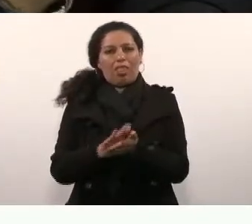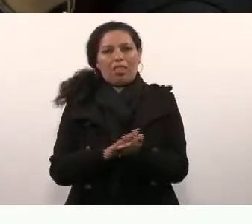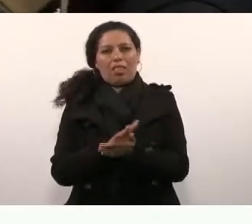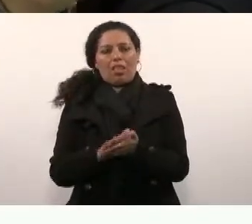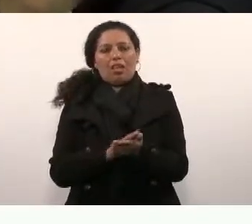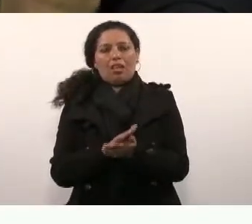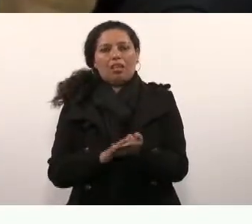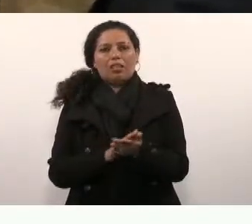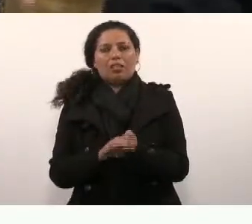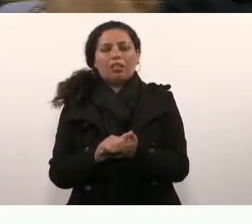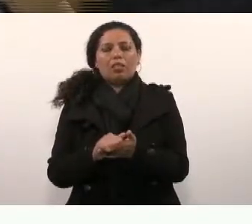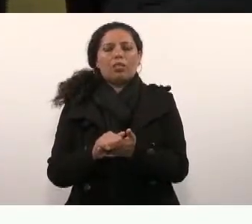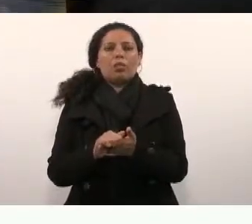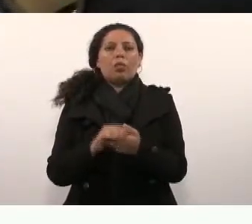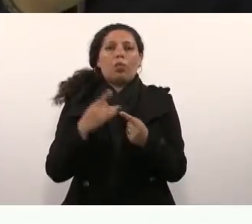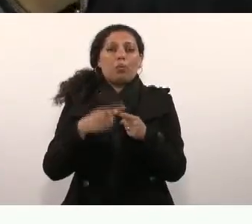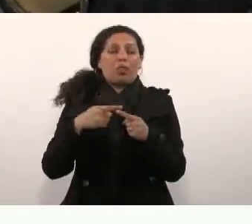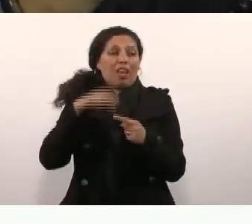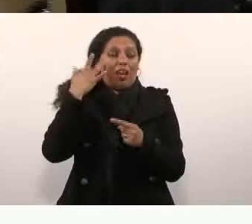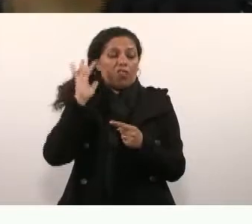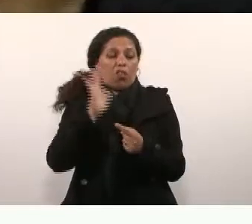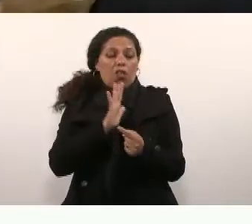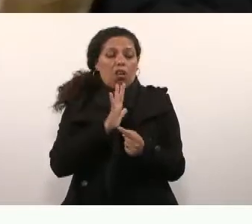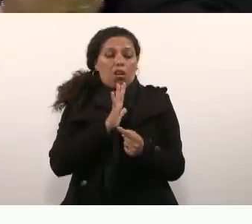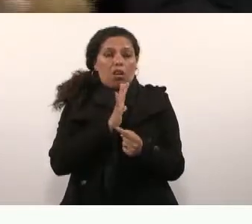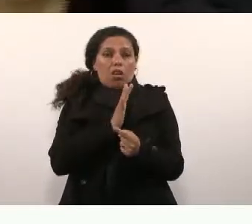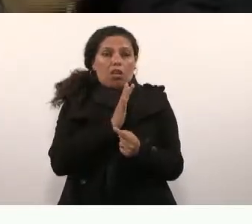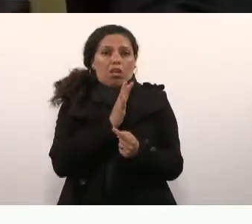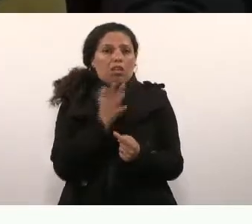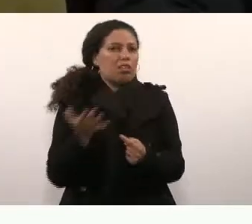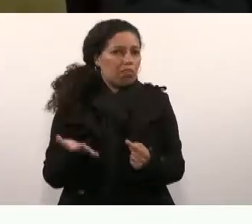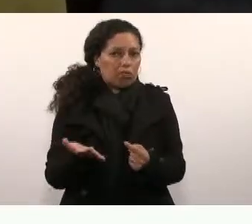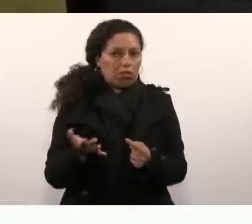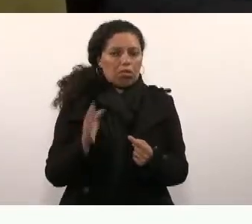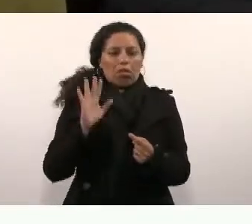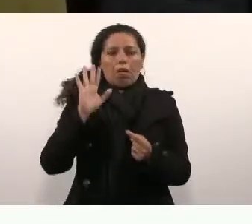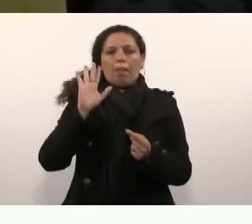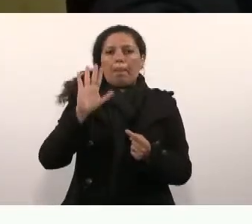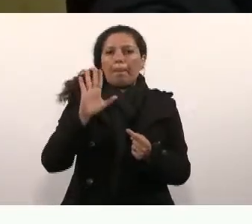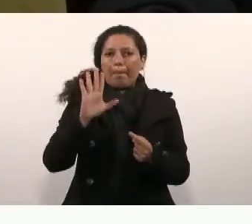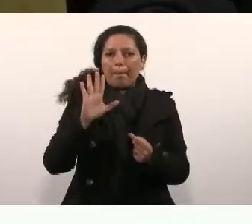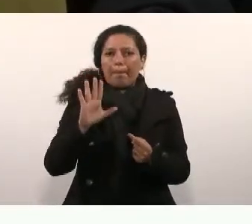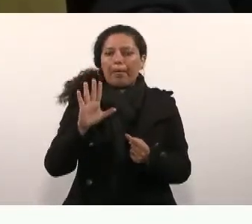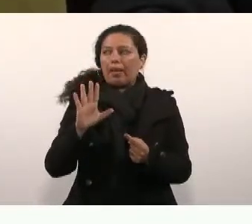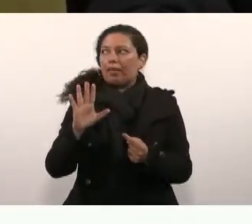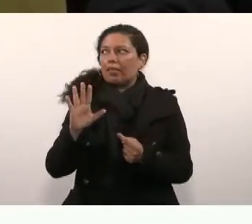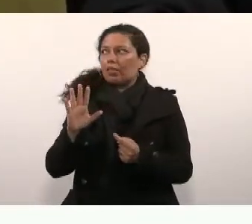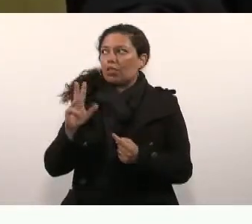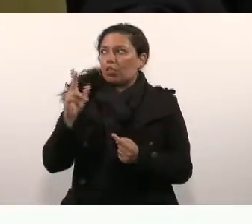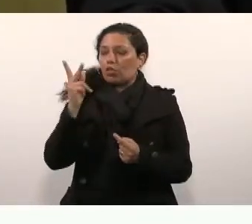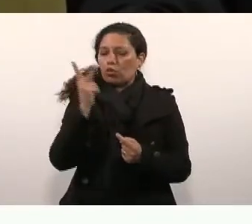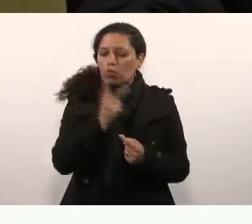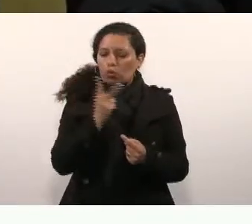colocação que eu estou fazendo a Vossa Excelência, tão ridículo que foi, mas aos olhos de dois grandes interesses, um